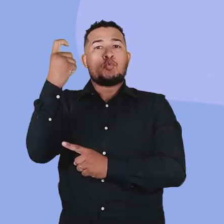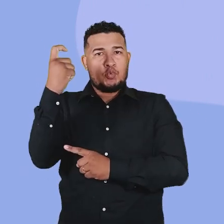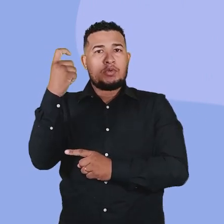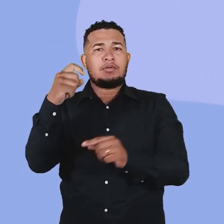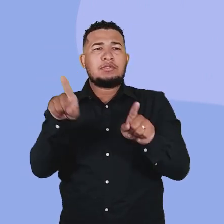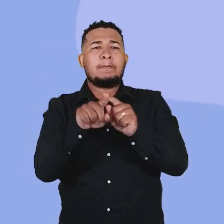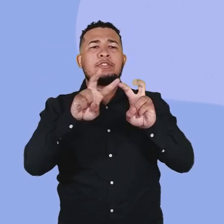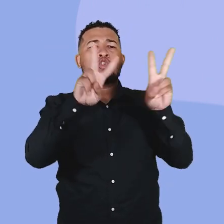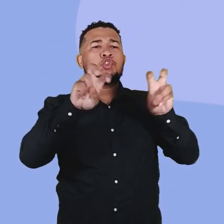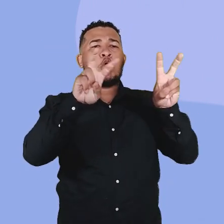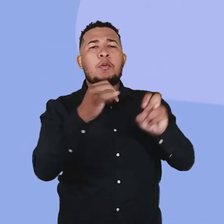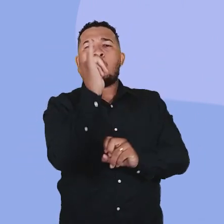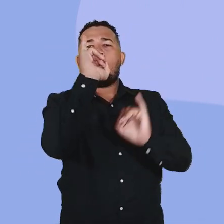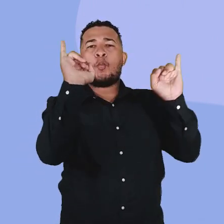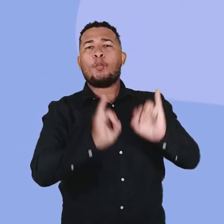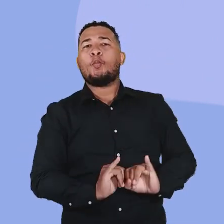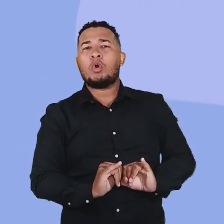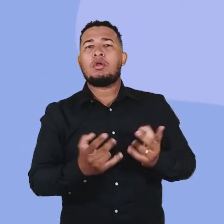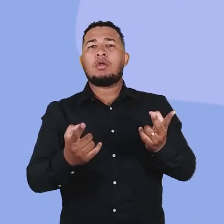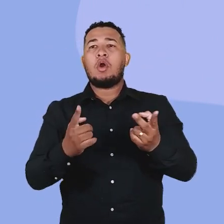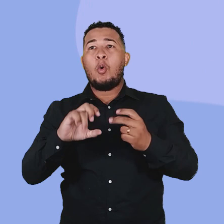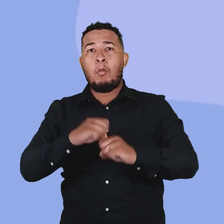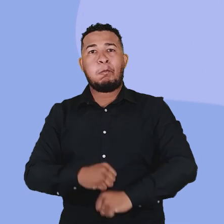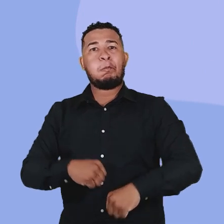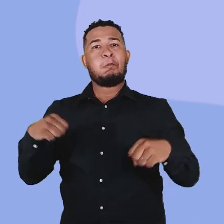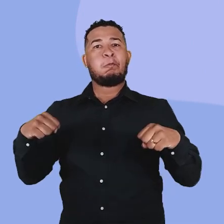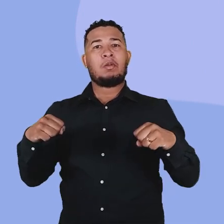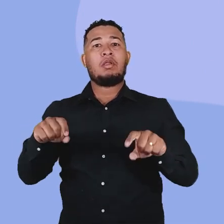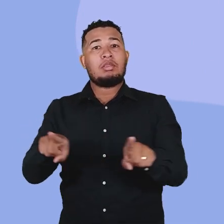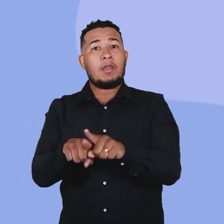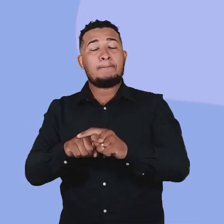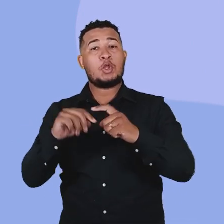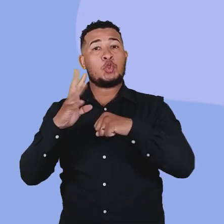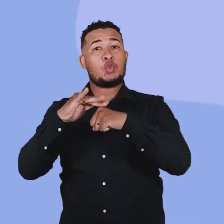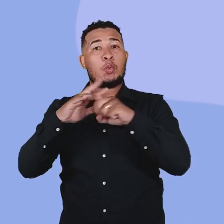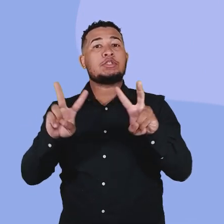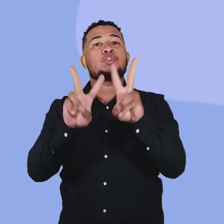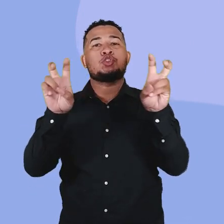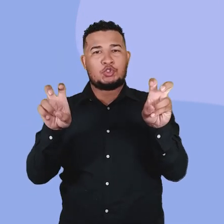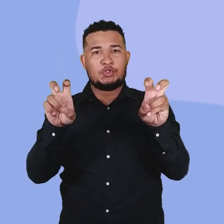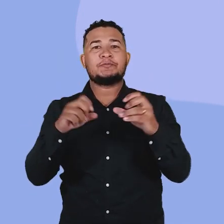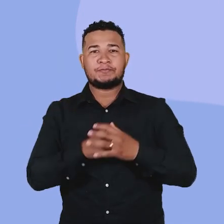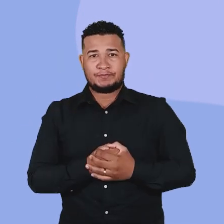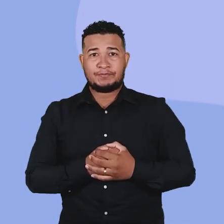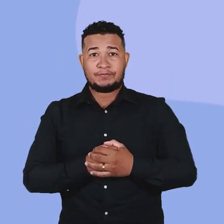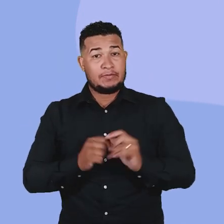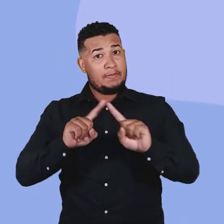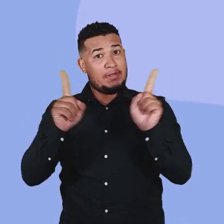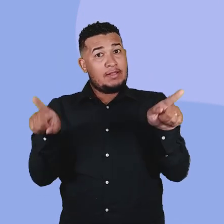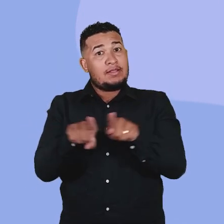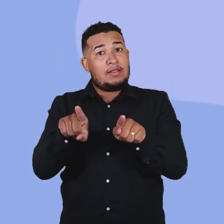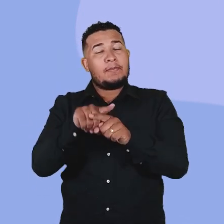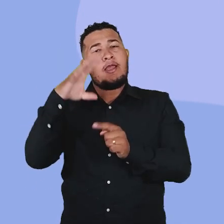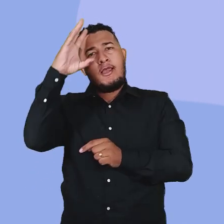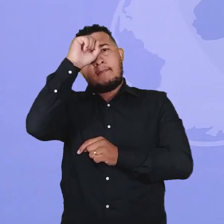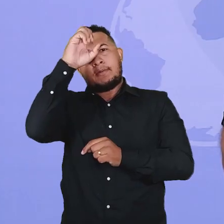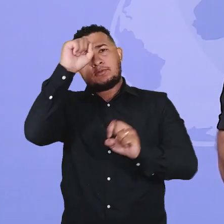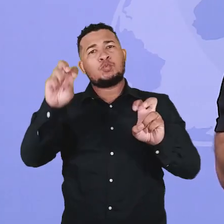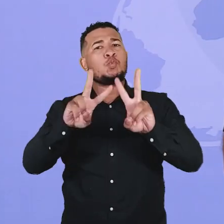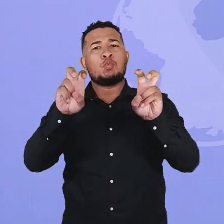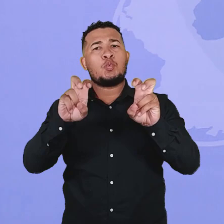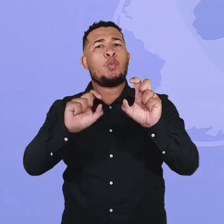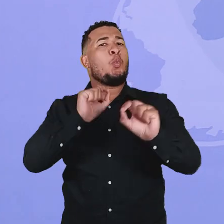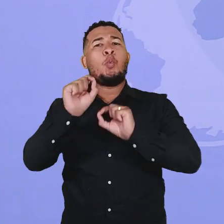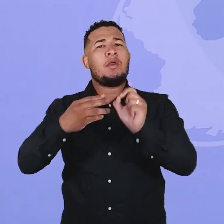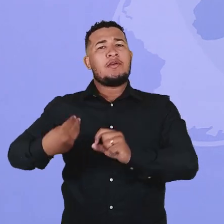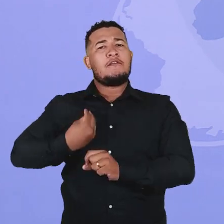questões relacionadas ao emagrecimento, à obesidade e doenças relacionadas. Mas nós vamos aprender primeiro um pouco